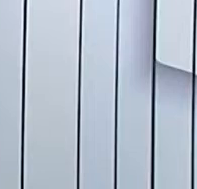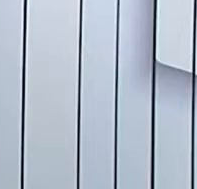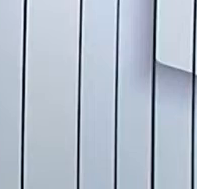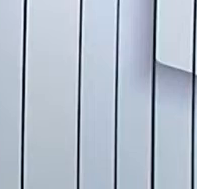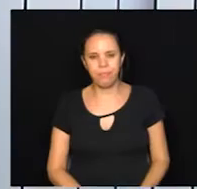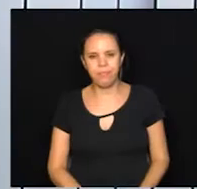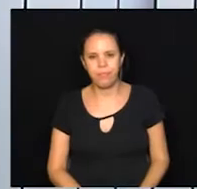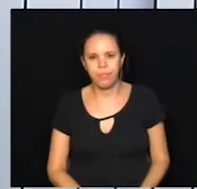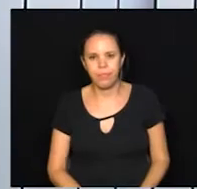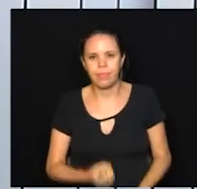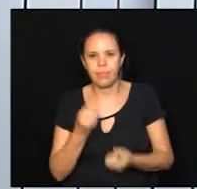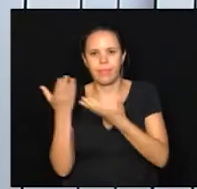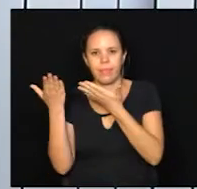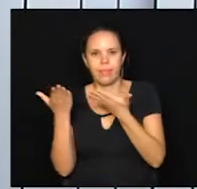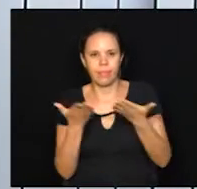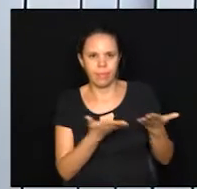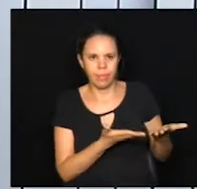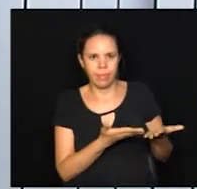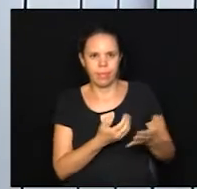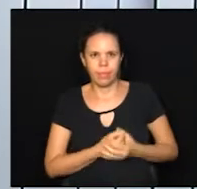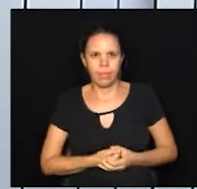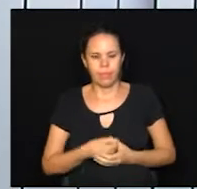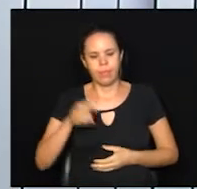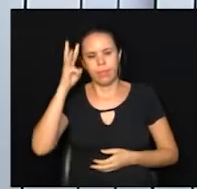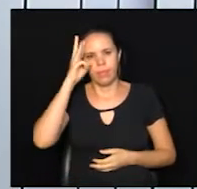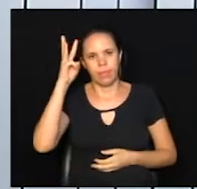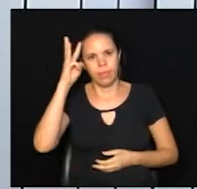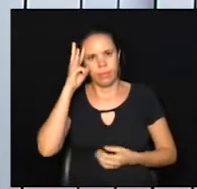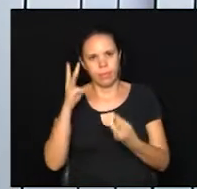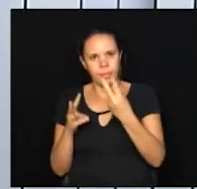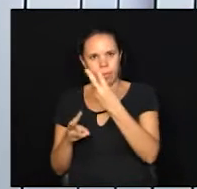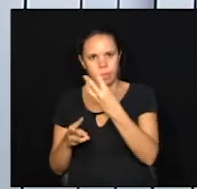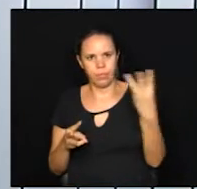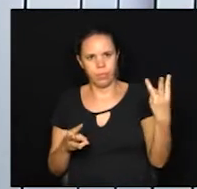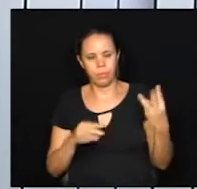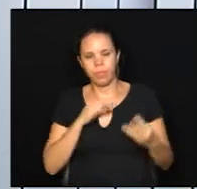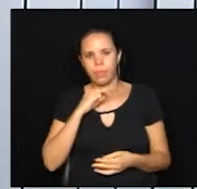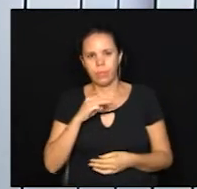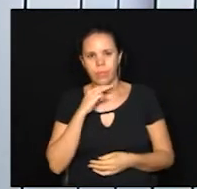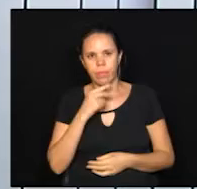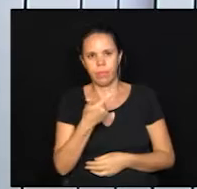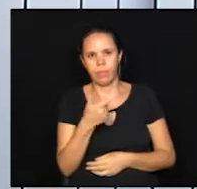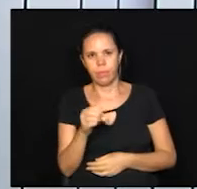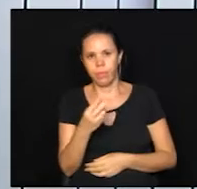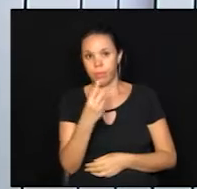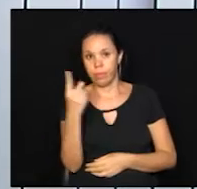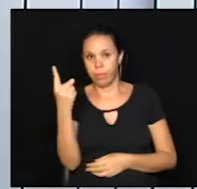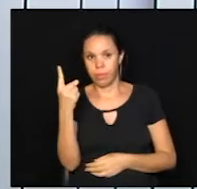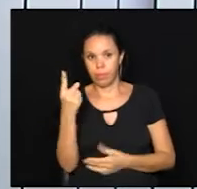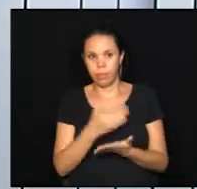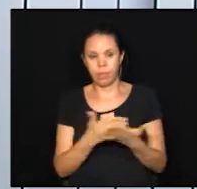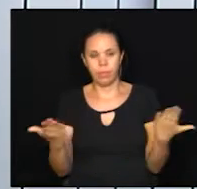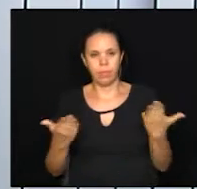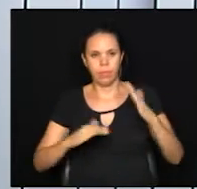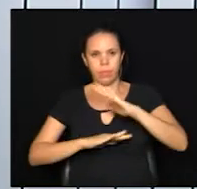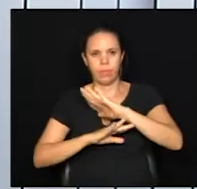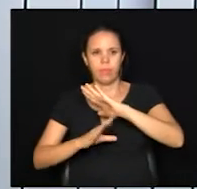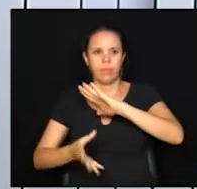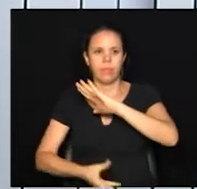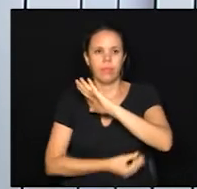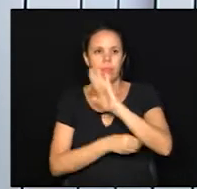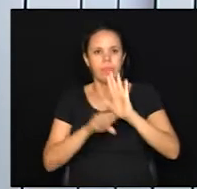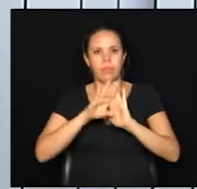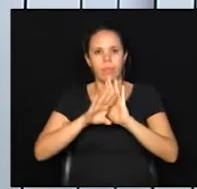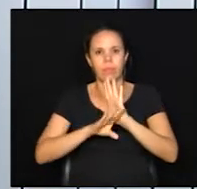Olá, seja bem-vinda, seja bem-vindo. Terça-feira, 23 de março de 2021. Começa agora o Câmara